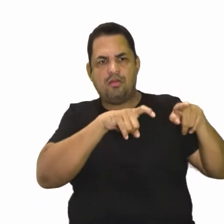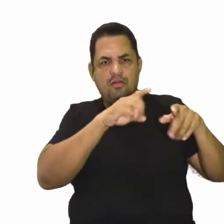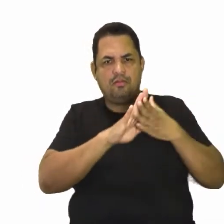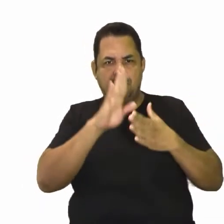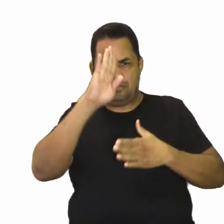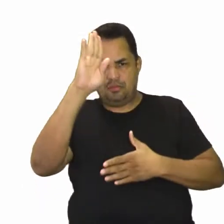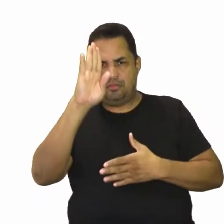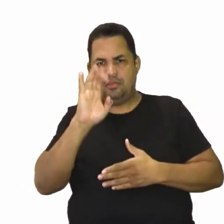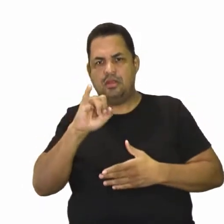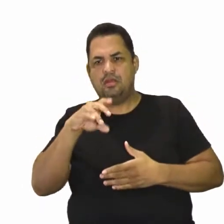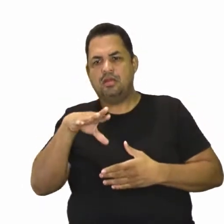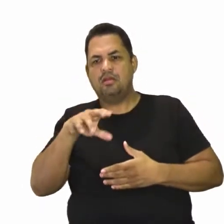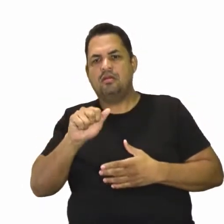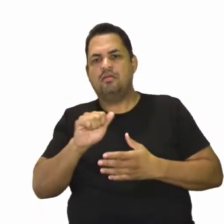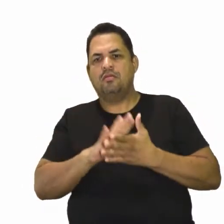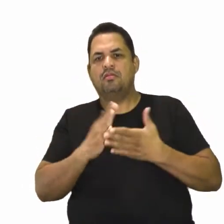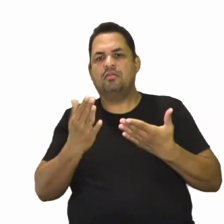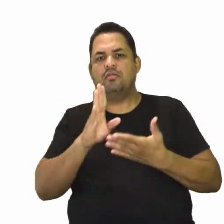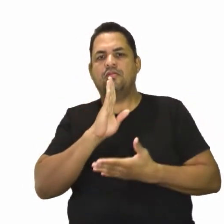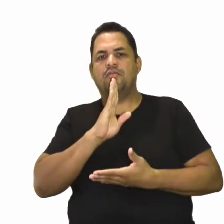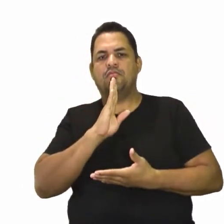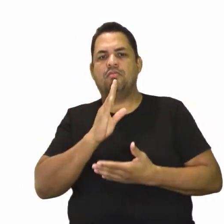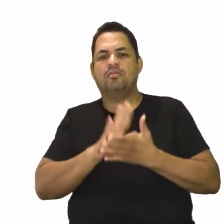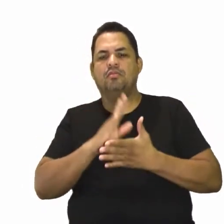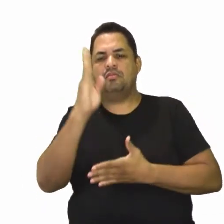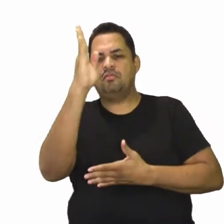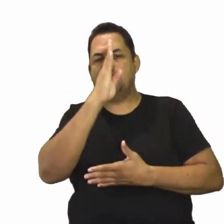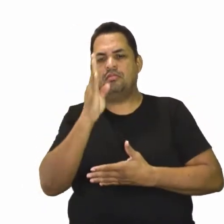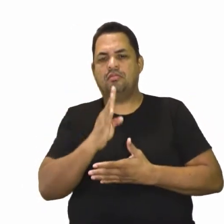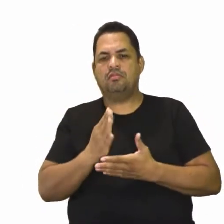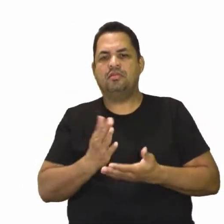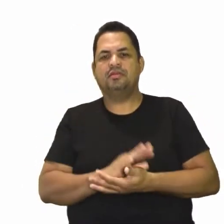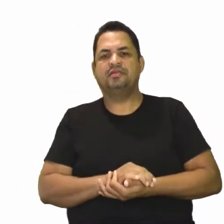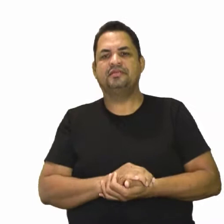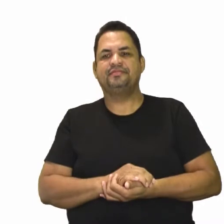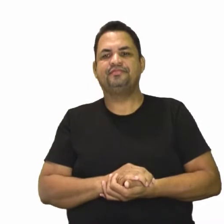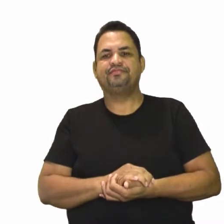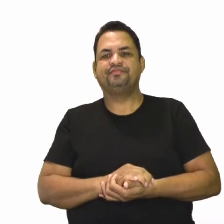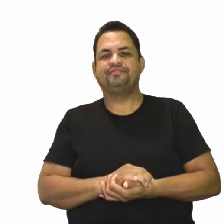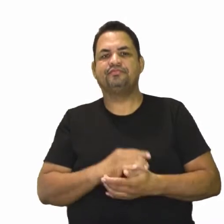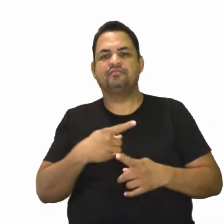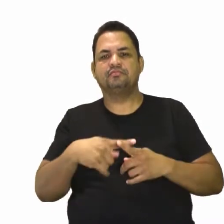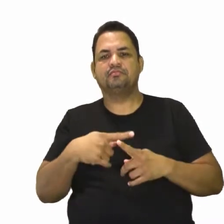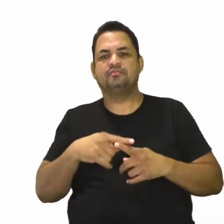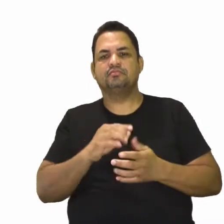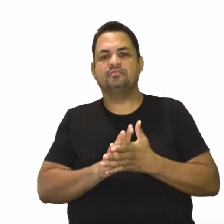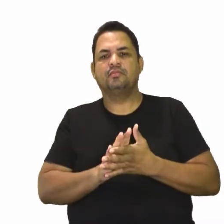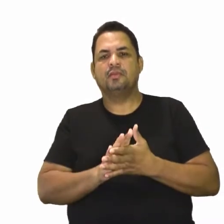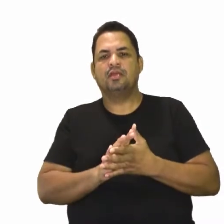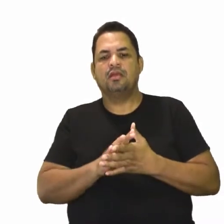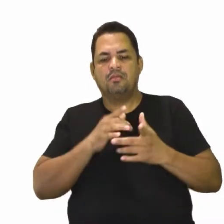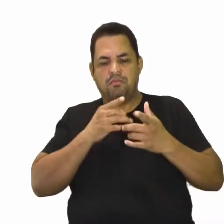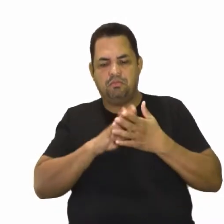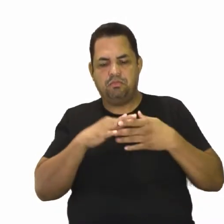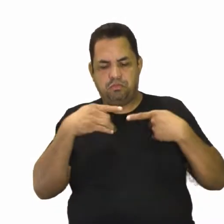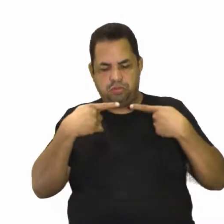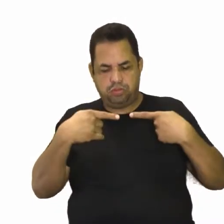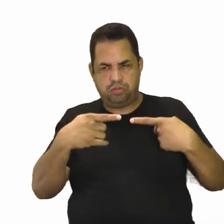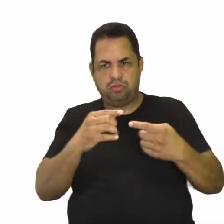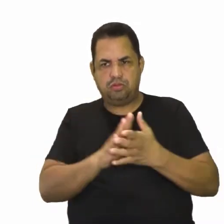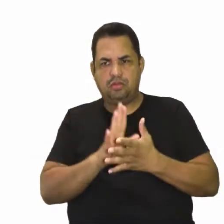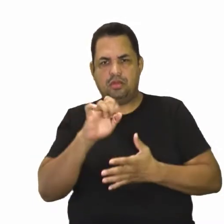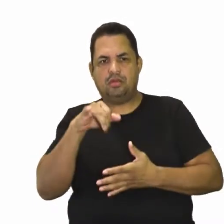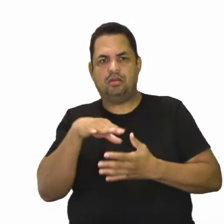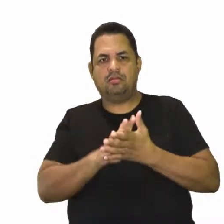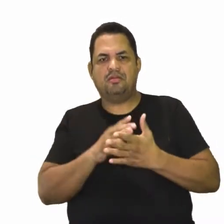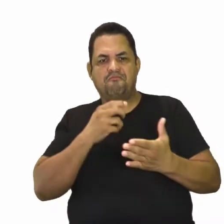no Araguaia. A guerrilha do Araguaia ela foi muito conhecida no Brasil naquele momento. porque a guerrilha do Araguaia é fortemente reprimida pelas